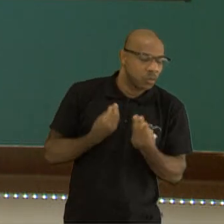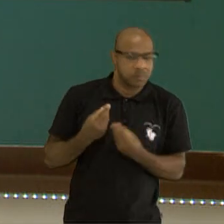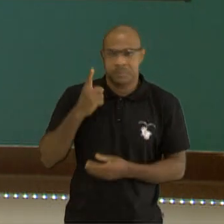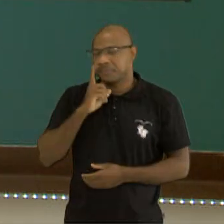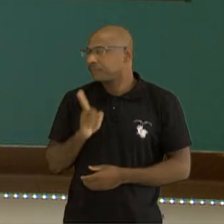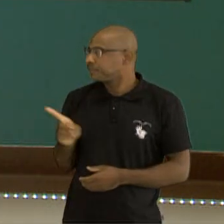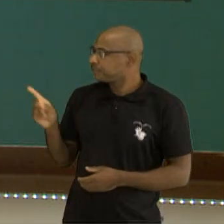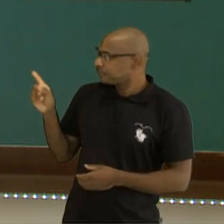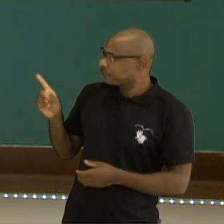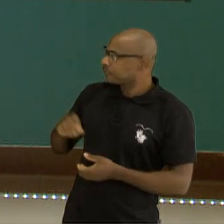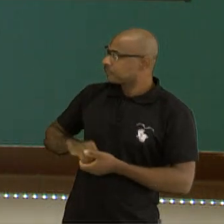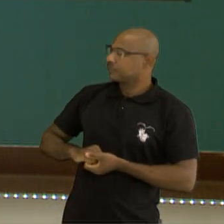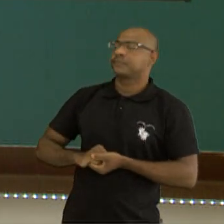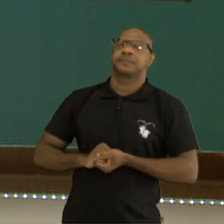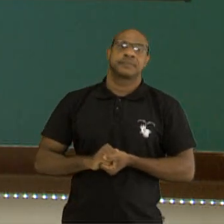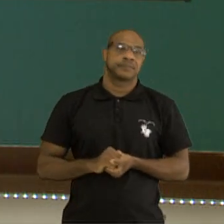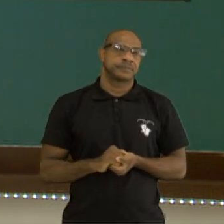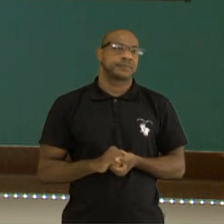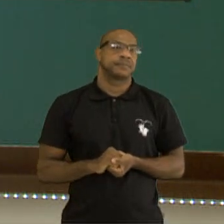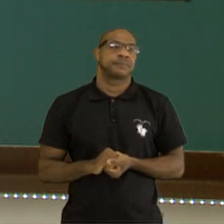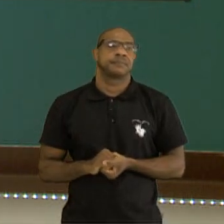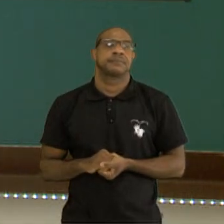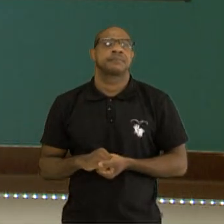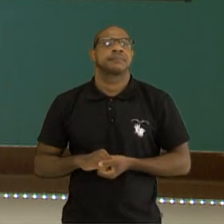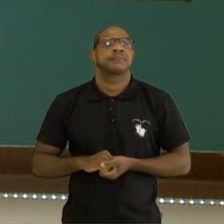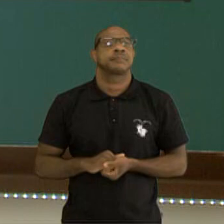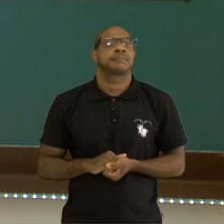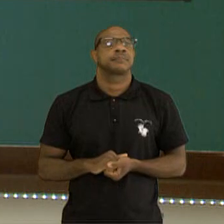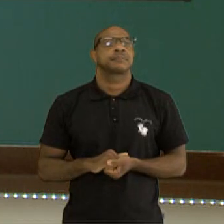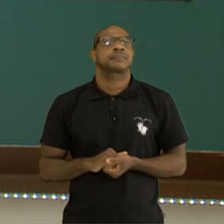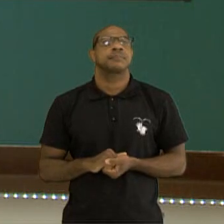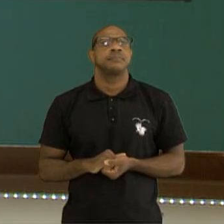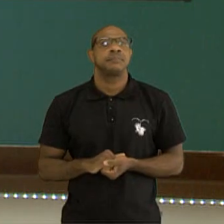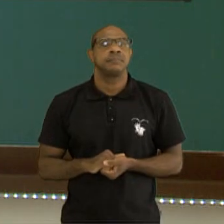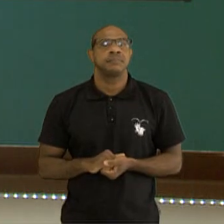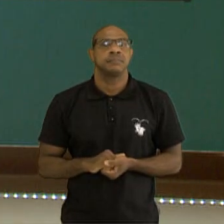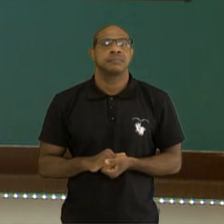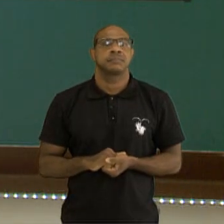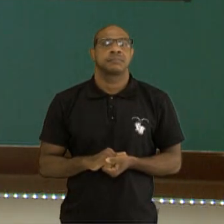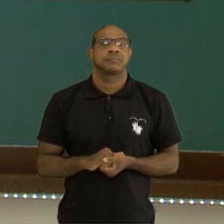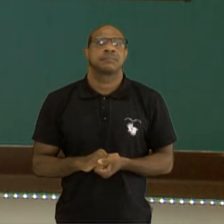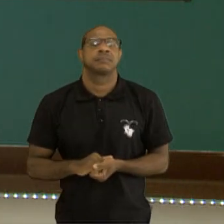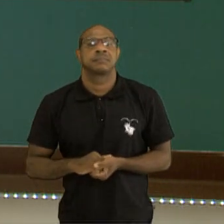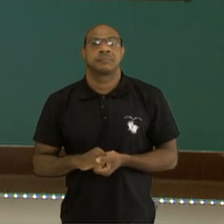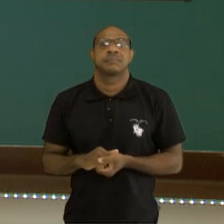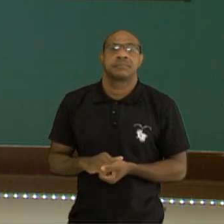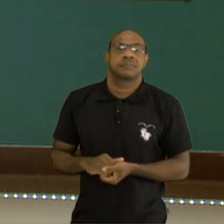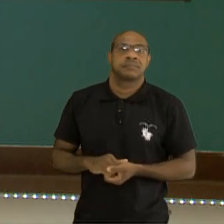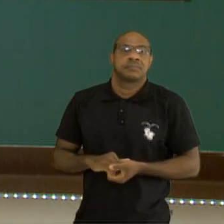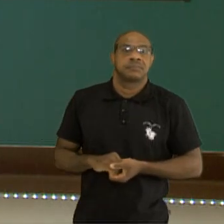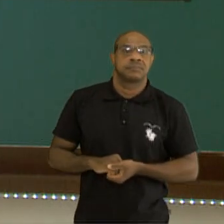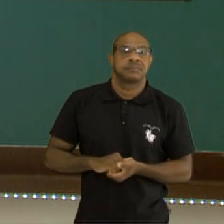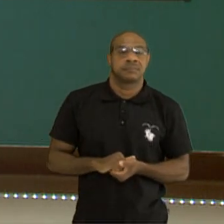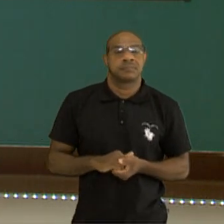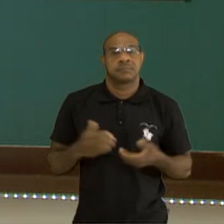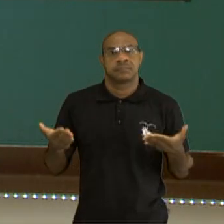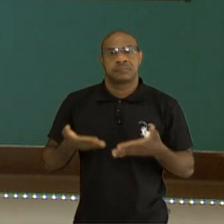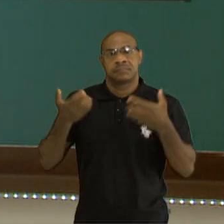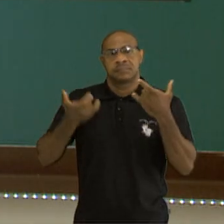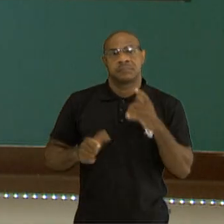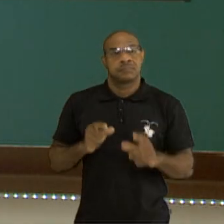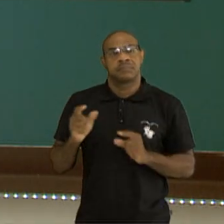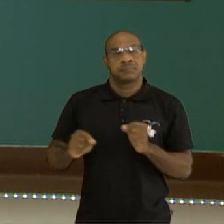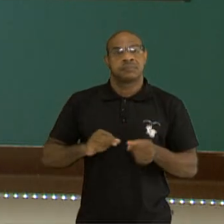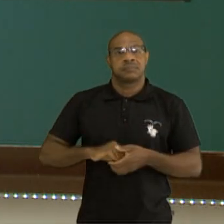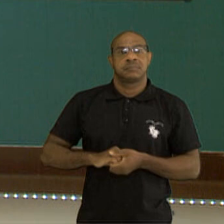email, through the site. Pelo site ou pelo telefone, ok? Beleza. Vamos conversar agora um pouco